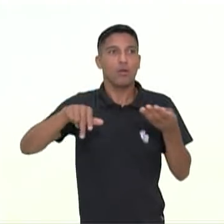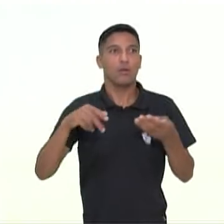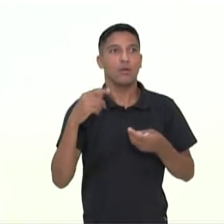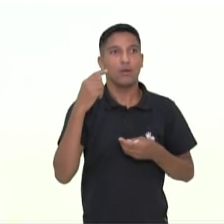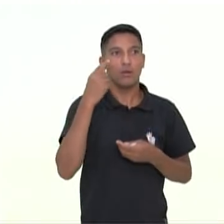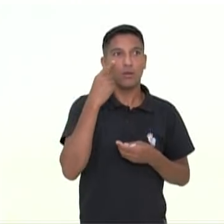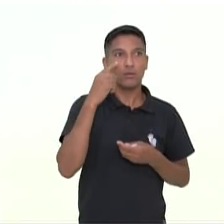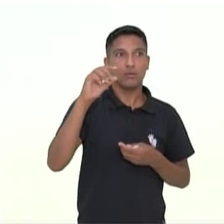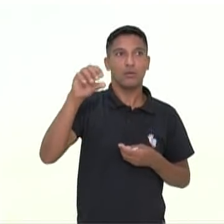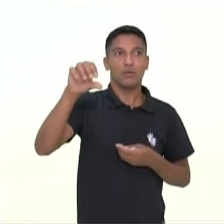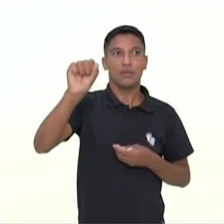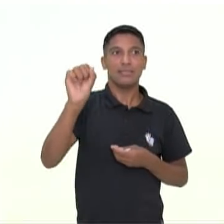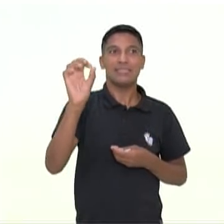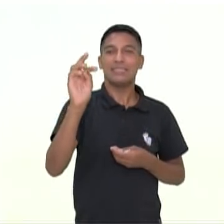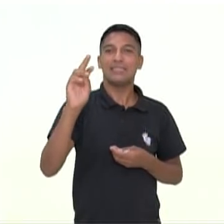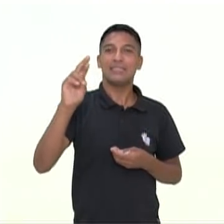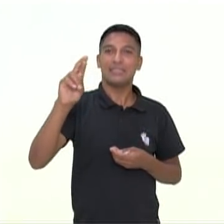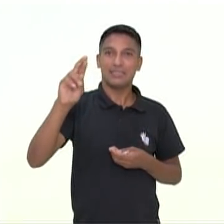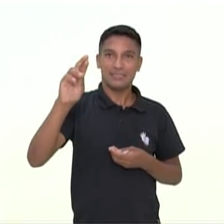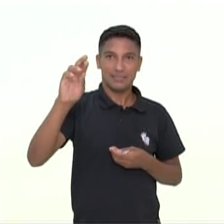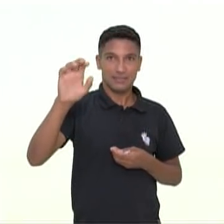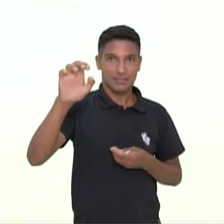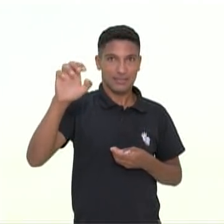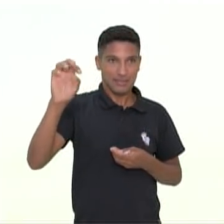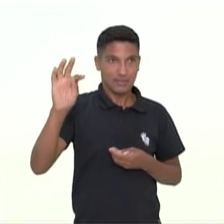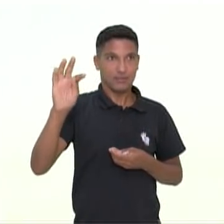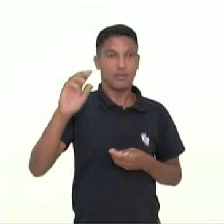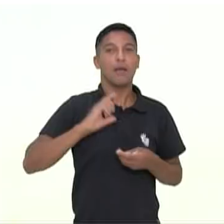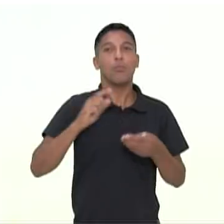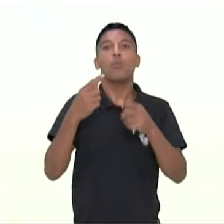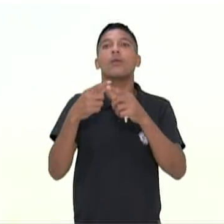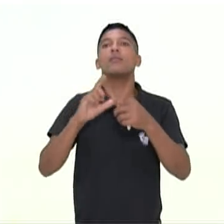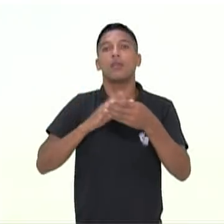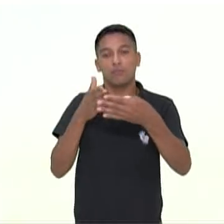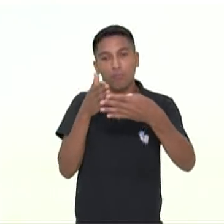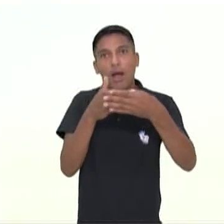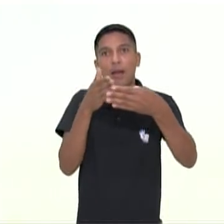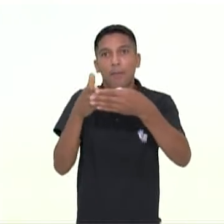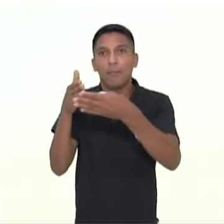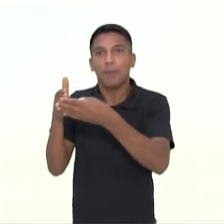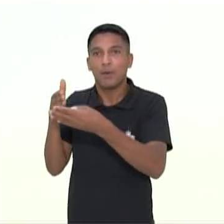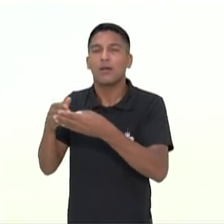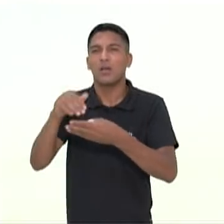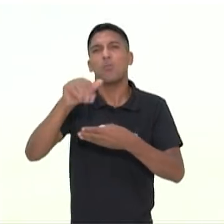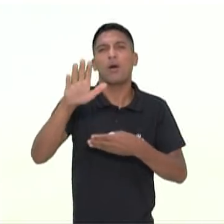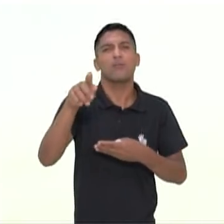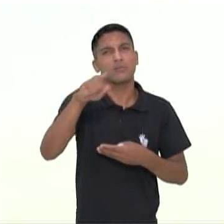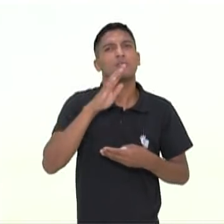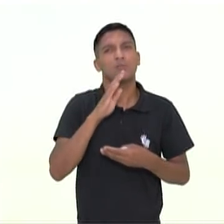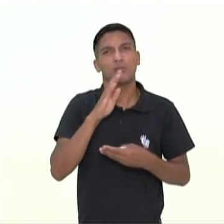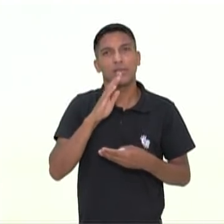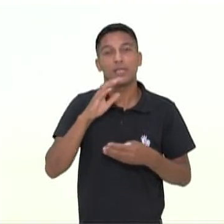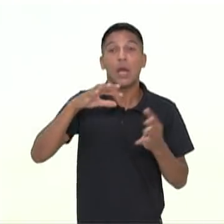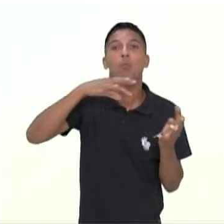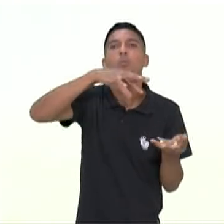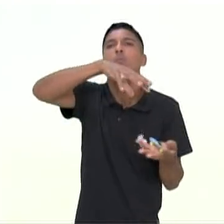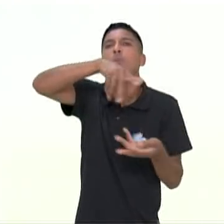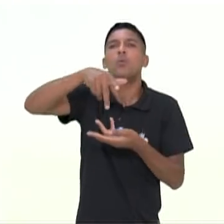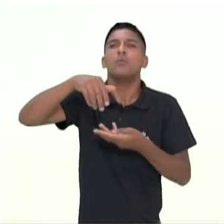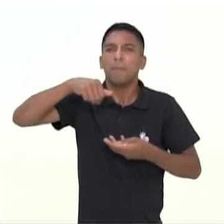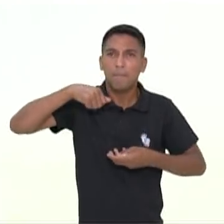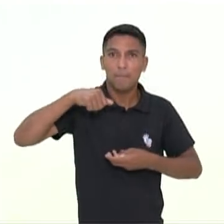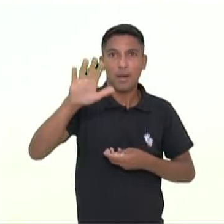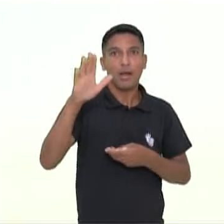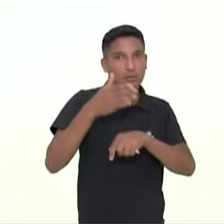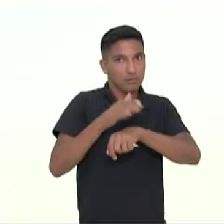o circuito com obstáculos, né? Como a gente já falou, o mais conhecido e o mais praticado no mundo é o